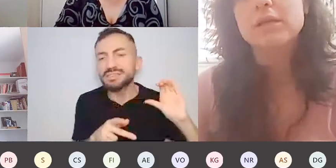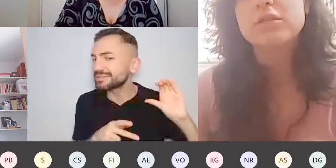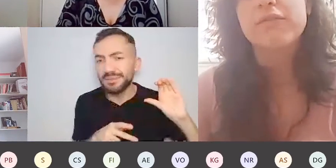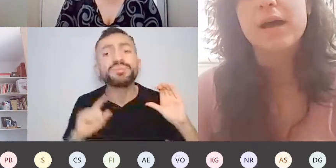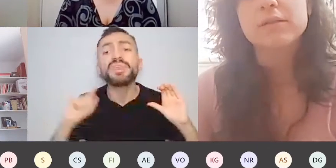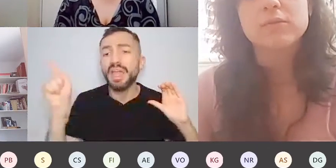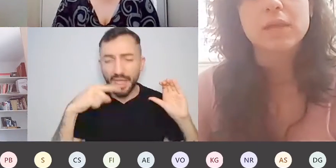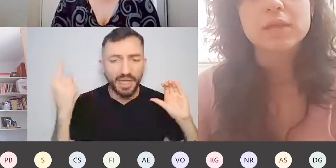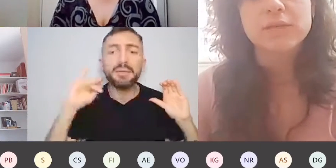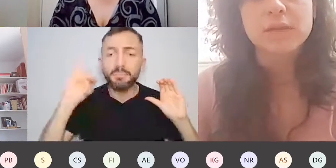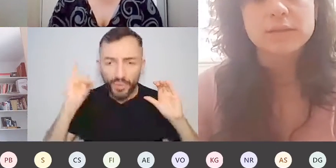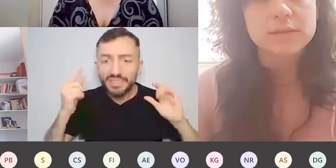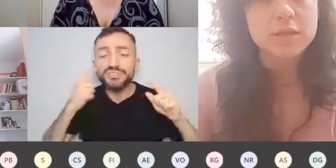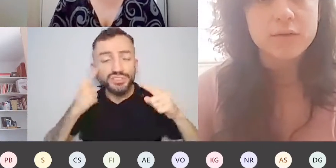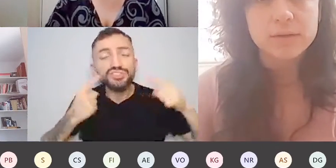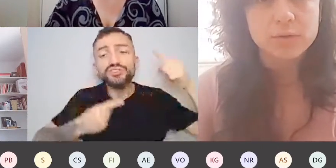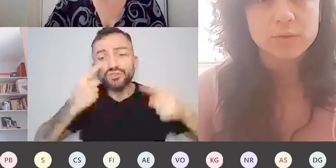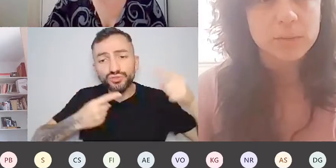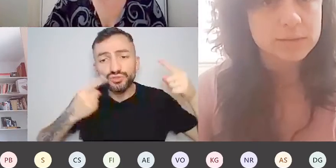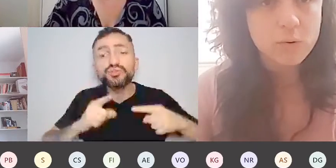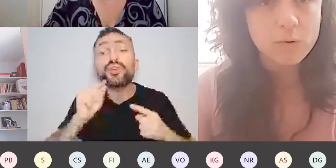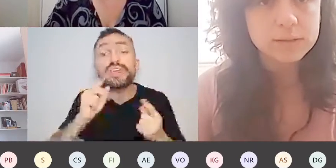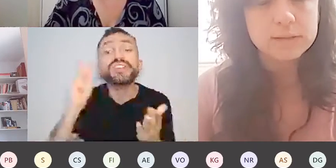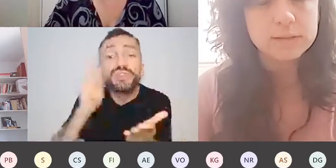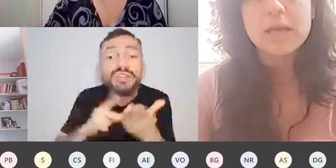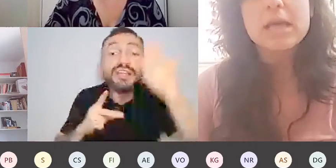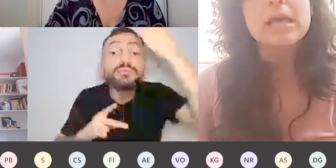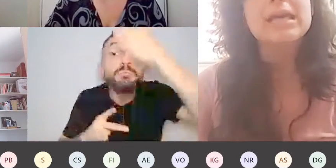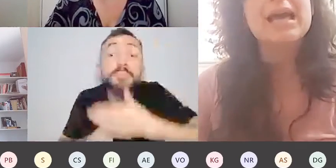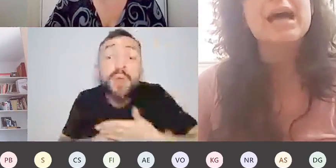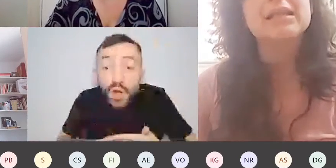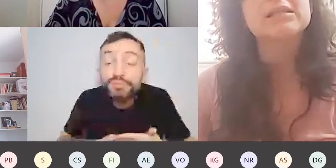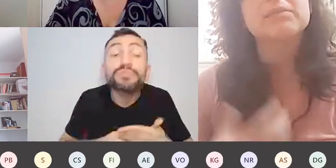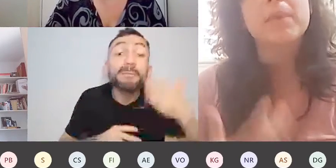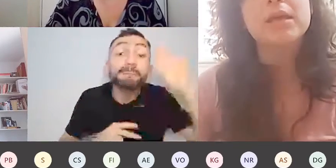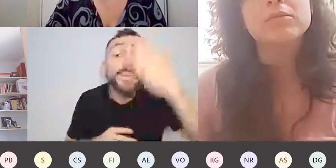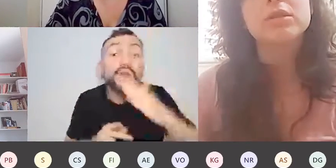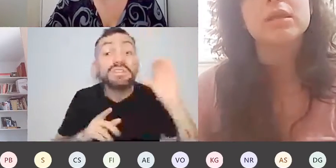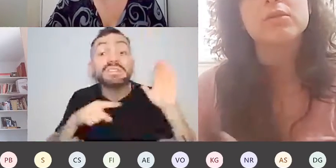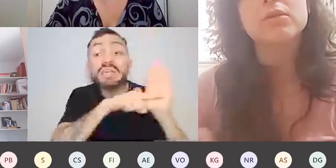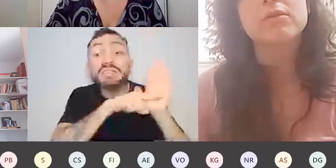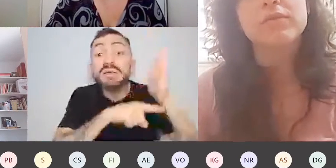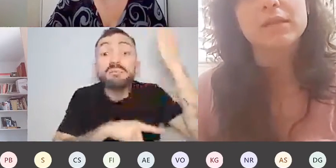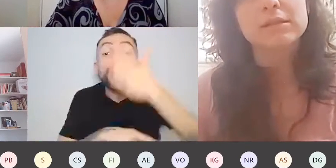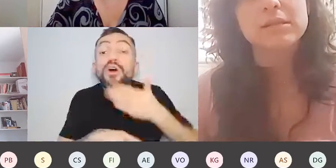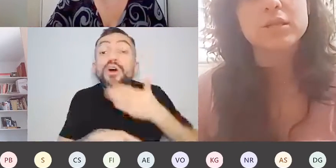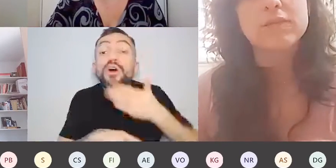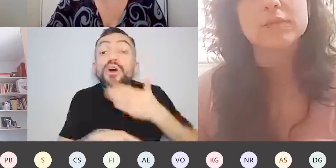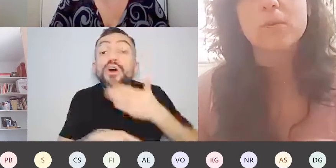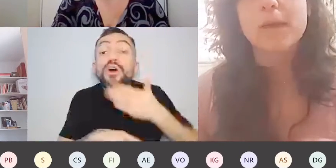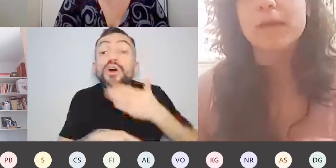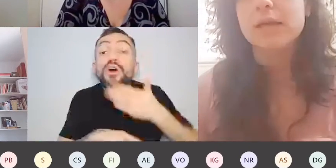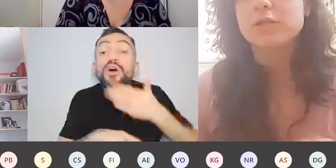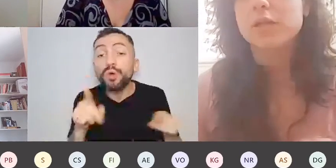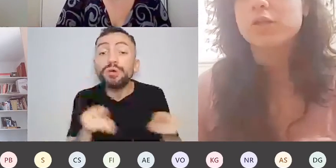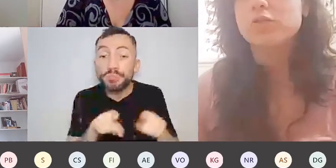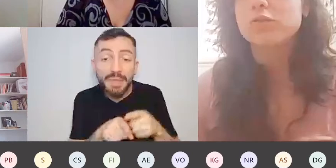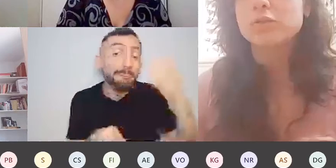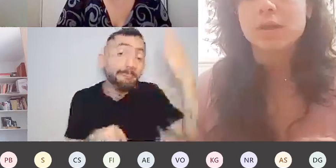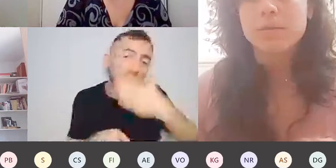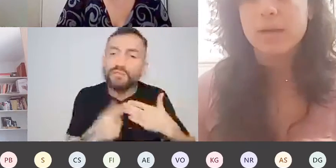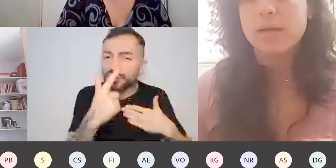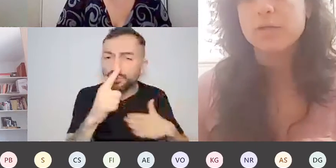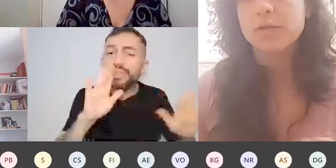gente, de fato, tem de evidência científica sobre essas coisas e, a despeito de ter ou não evidências científicas, como é que a